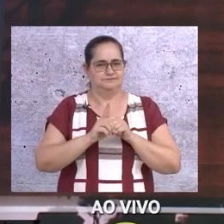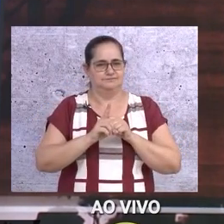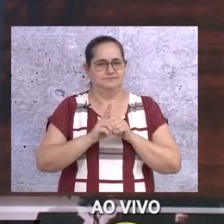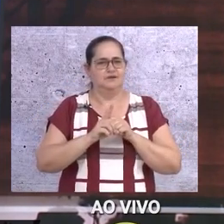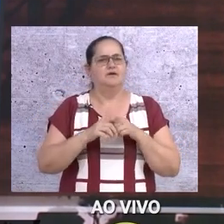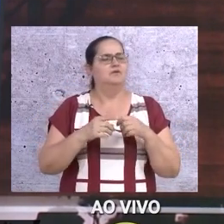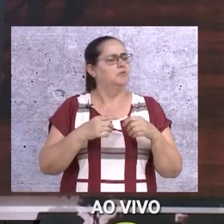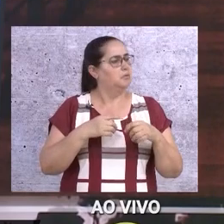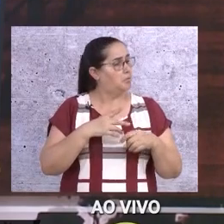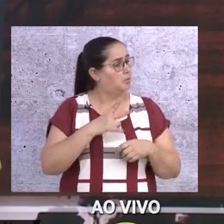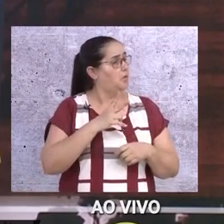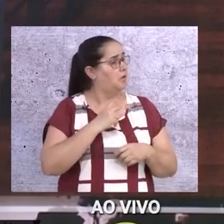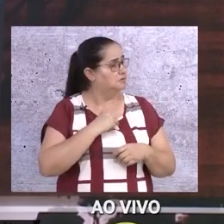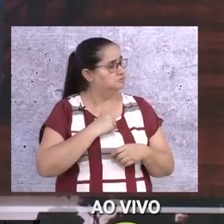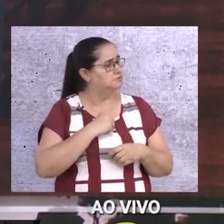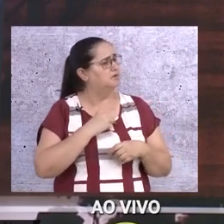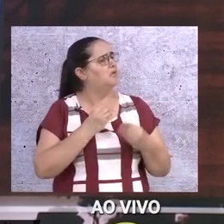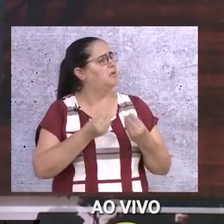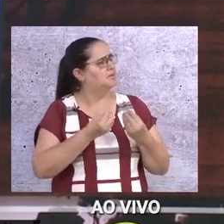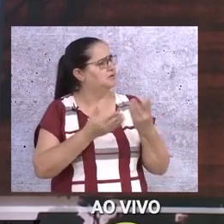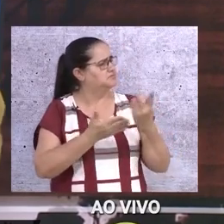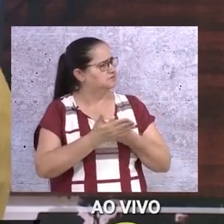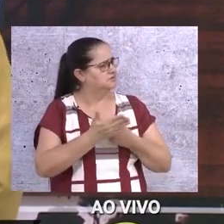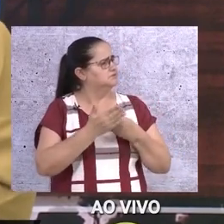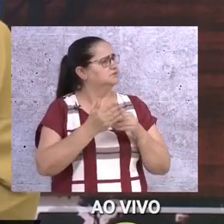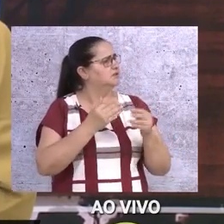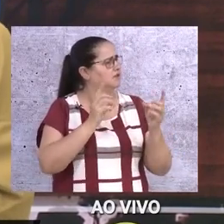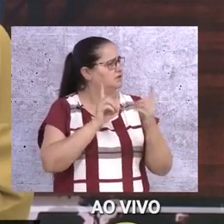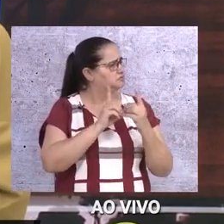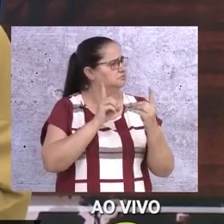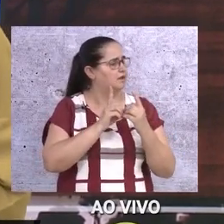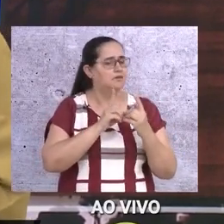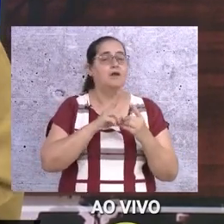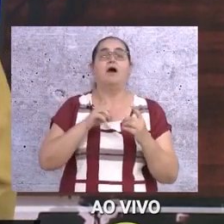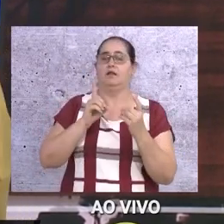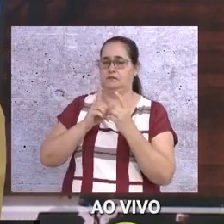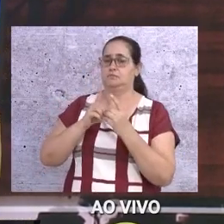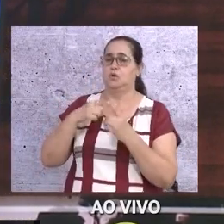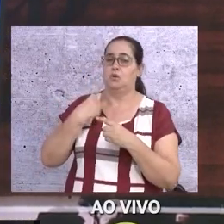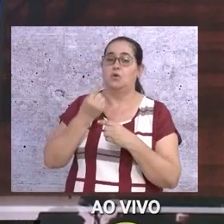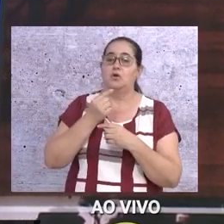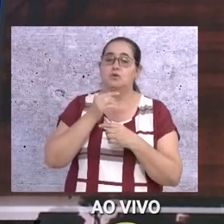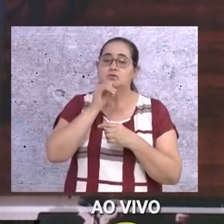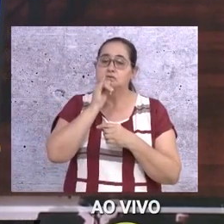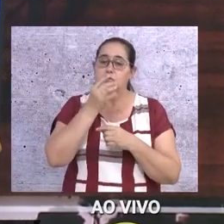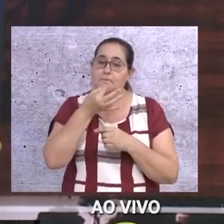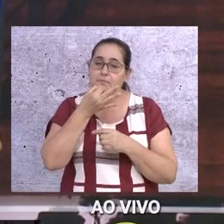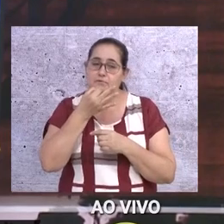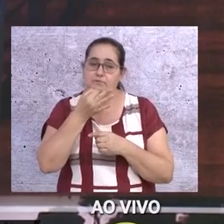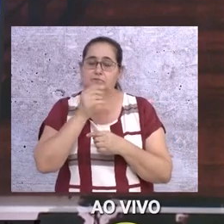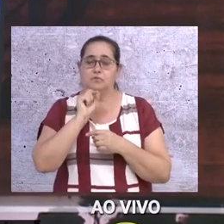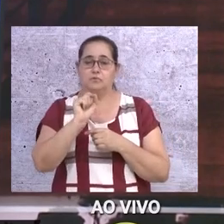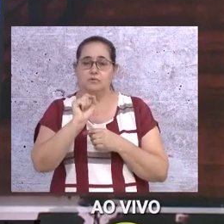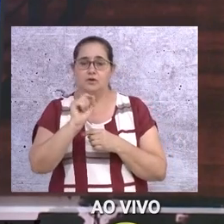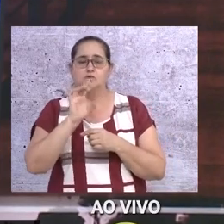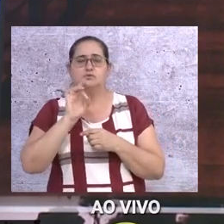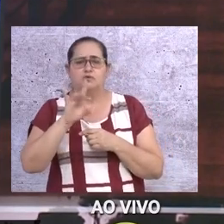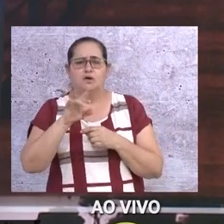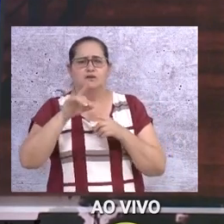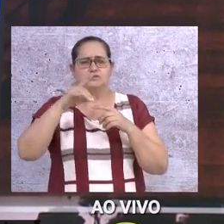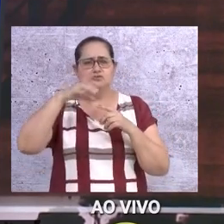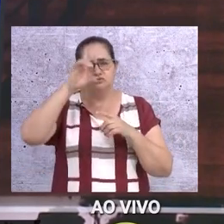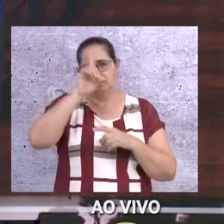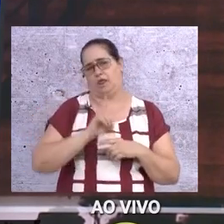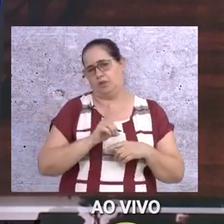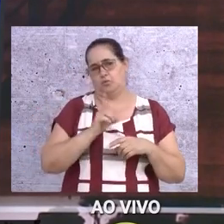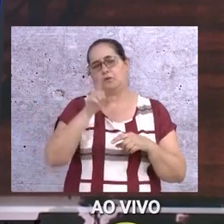engloba esse atendimento, secretário? Então, esse atendimento também nós orientamos, não só com relação aos benefícios